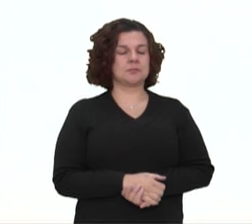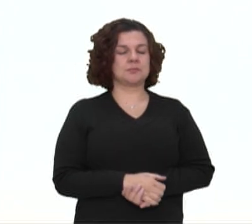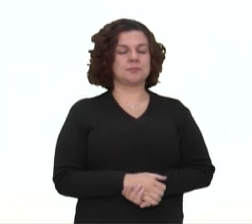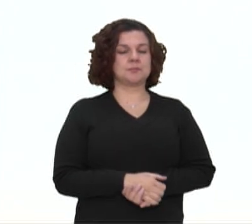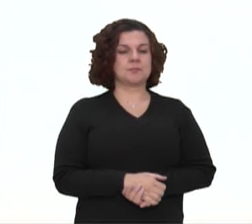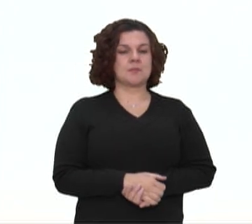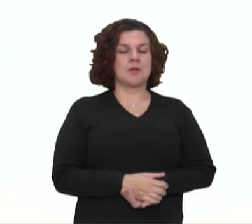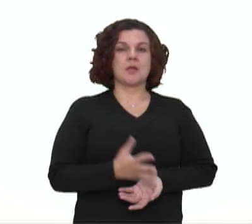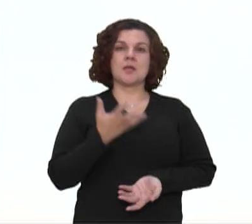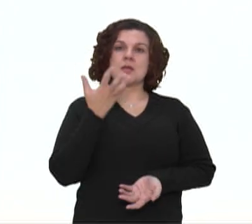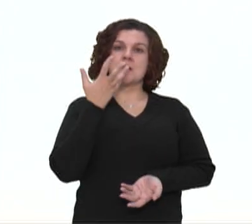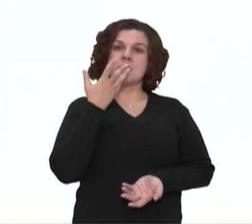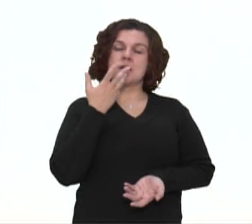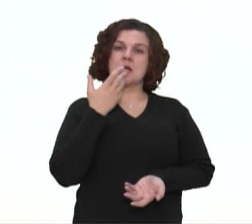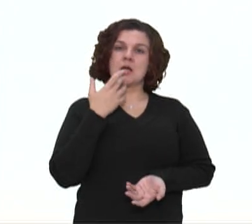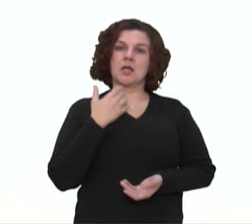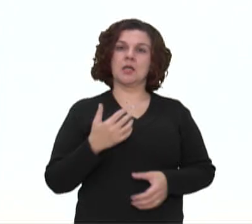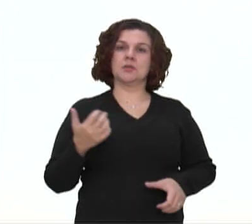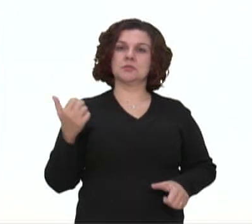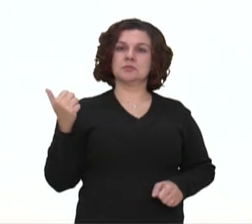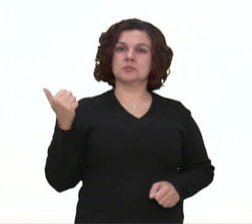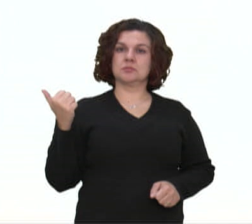Crianças com armas.